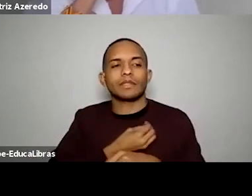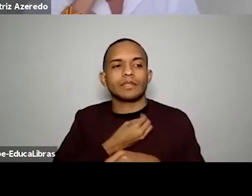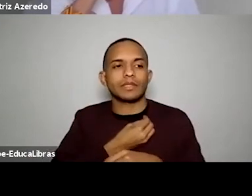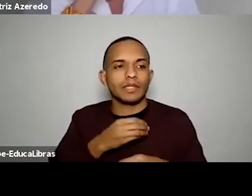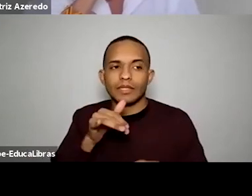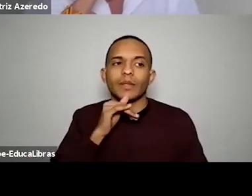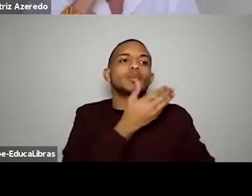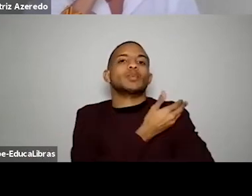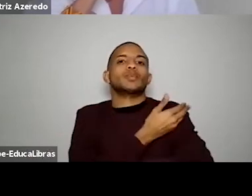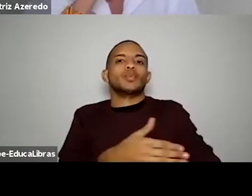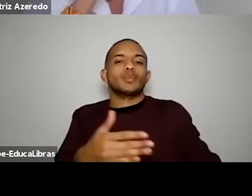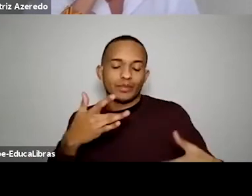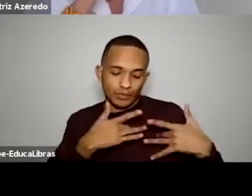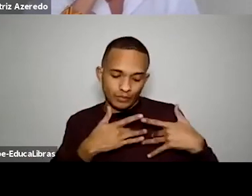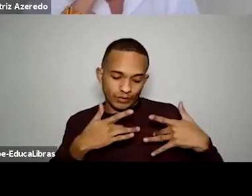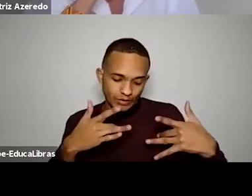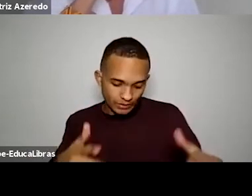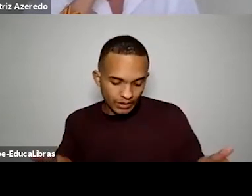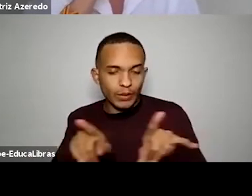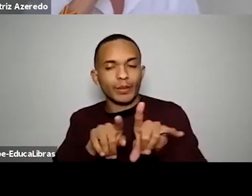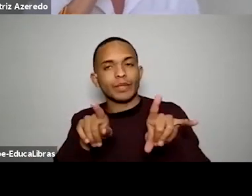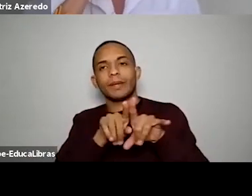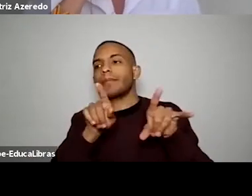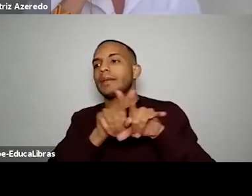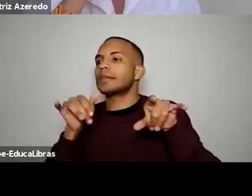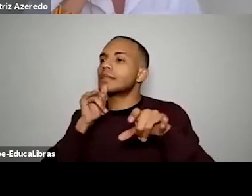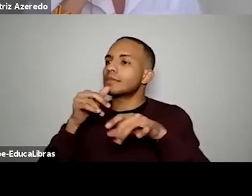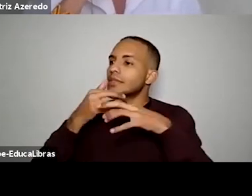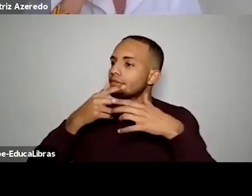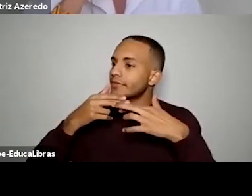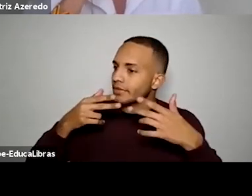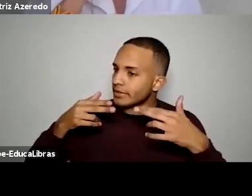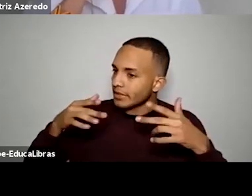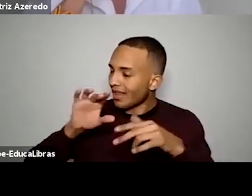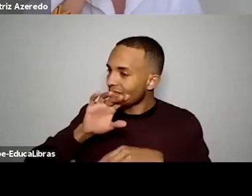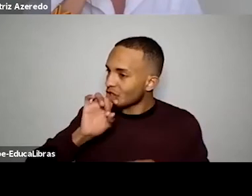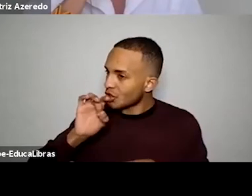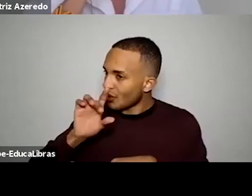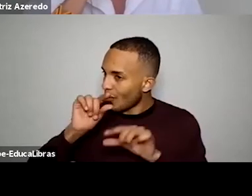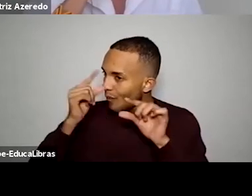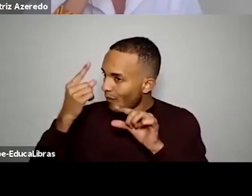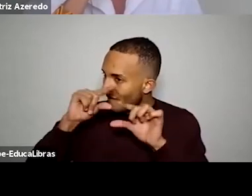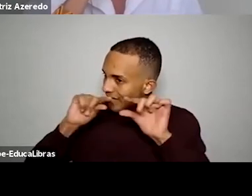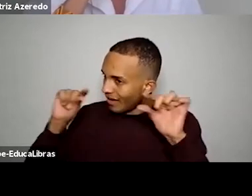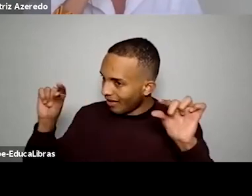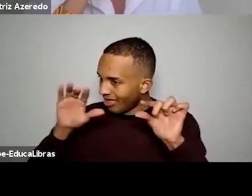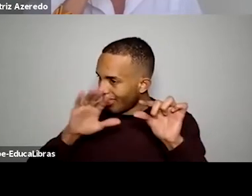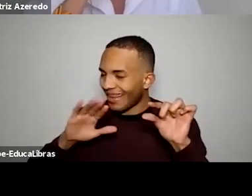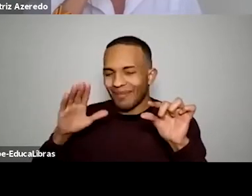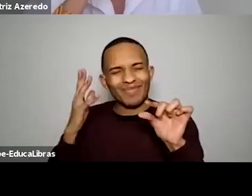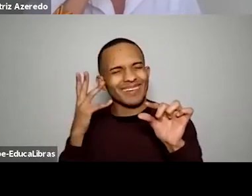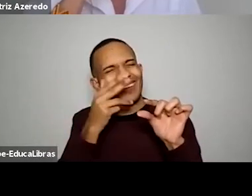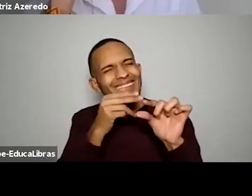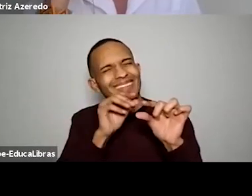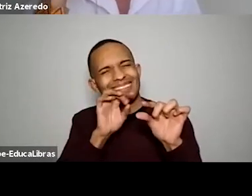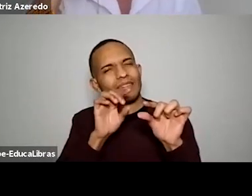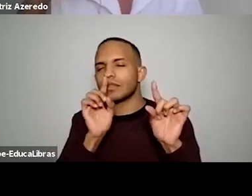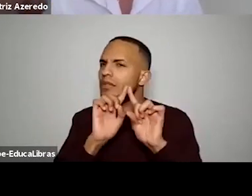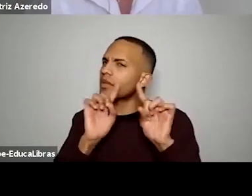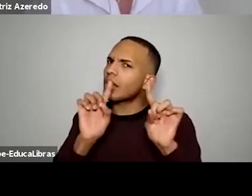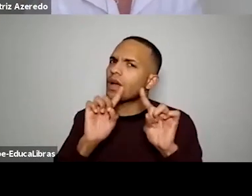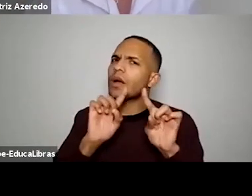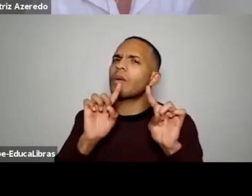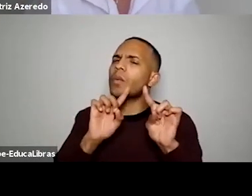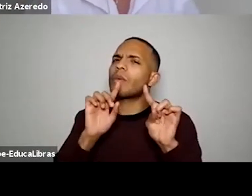doação, que os programas de diversidade não seja só uma frase no site, que não seja só uma coisa bonita para dizer que